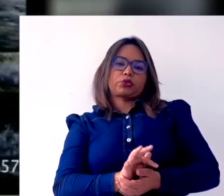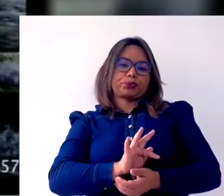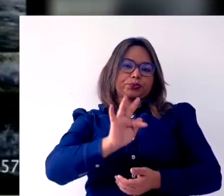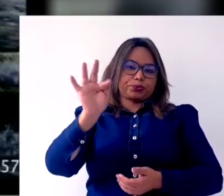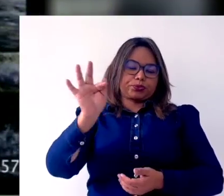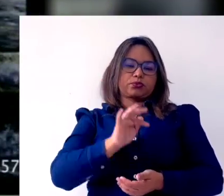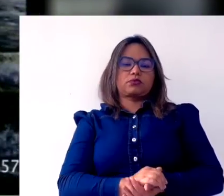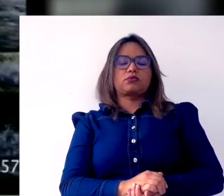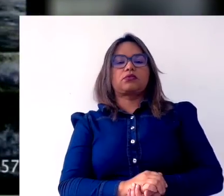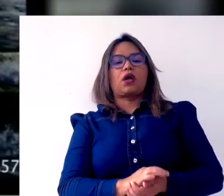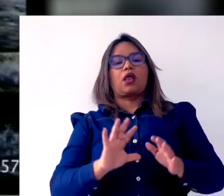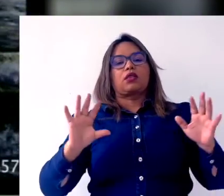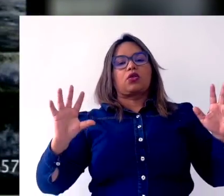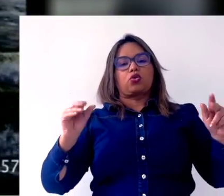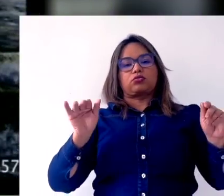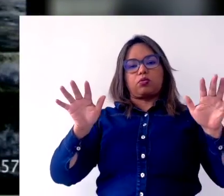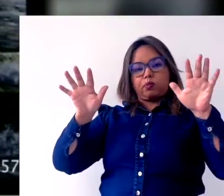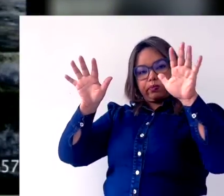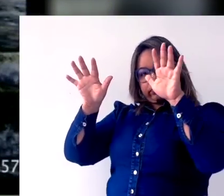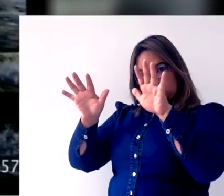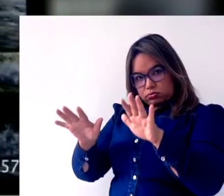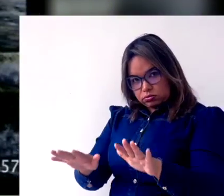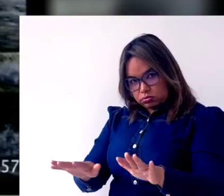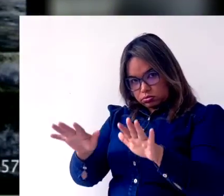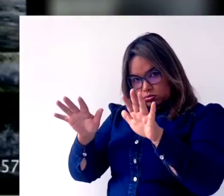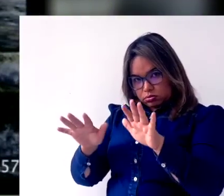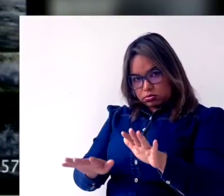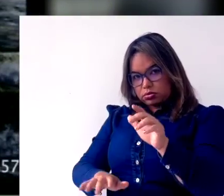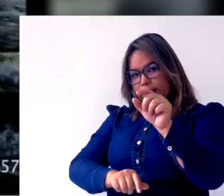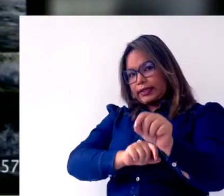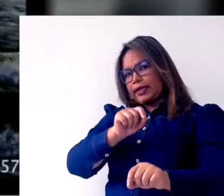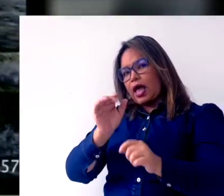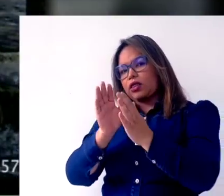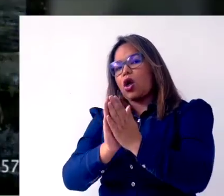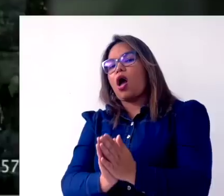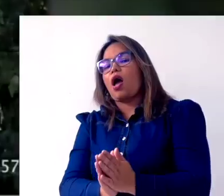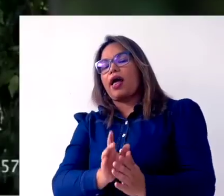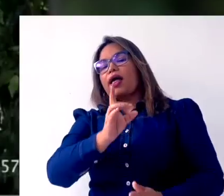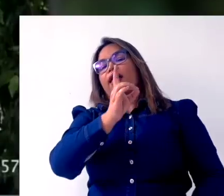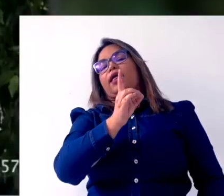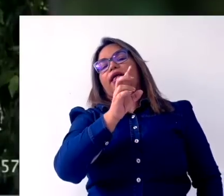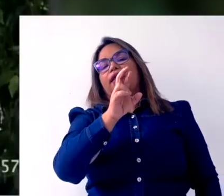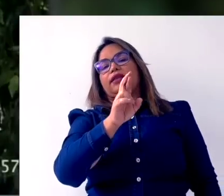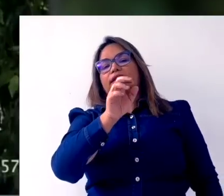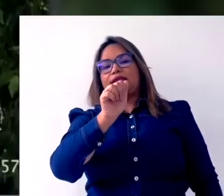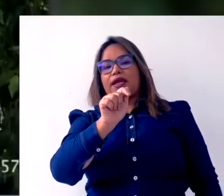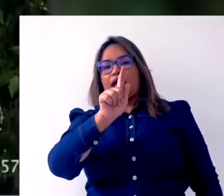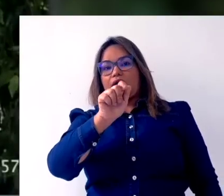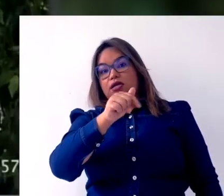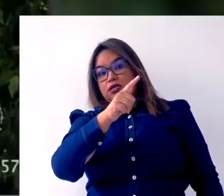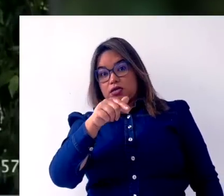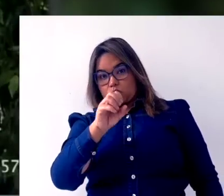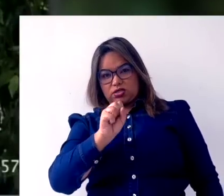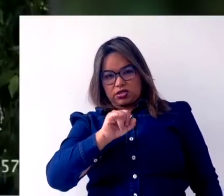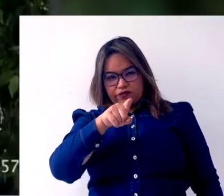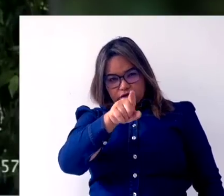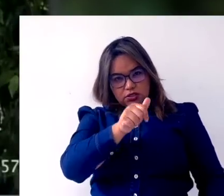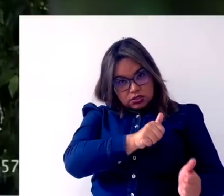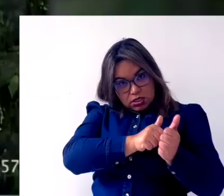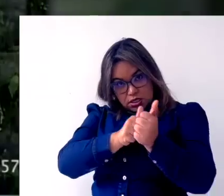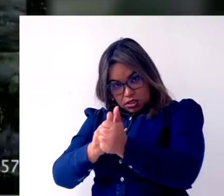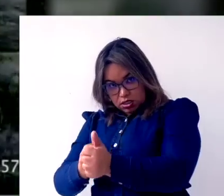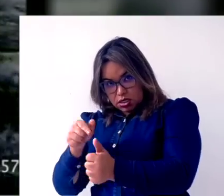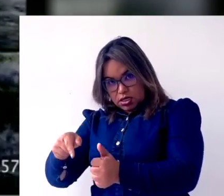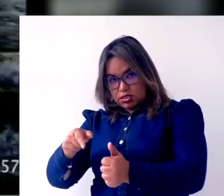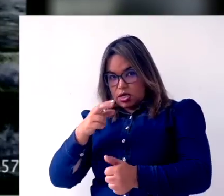E eles adoraram o dragão. Se você seguir esse sistema, mesmo sem querer, você vai estar